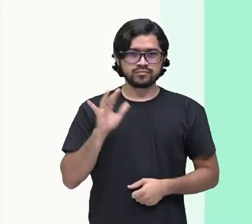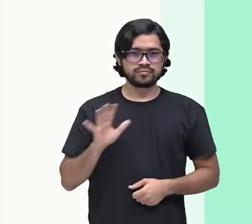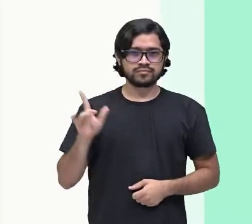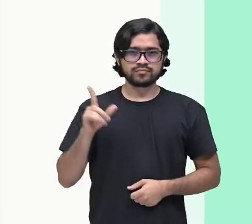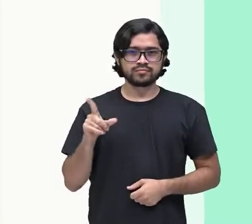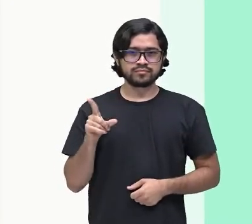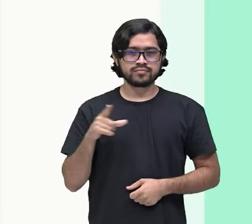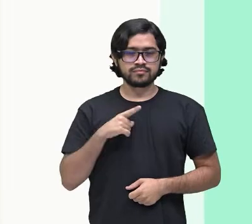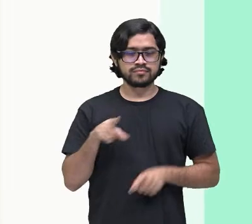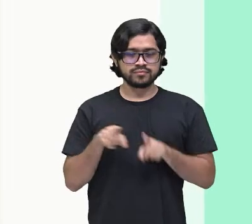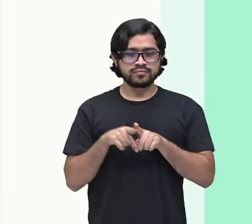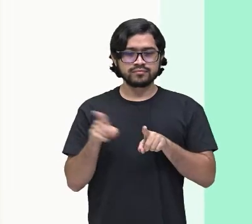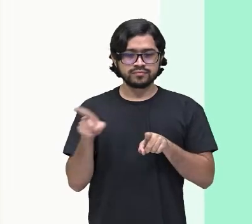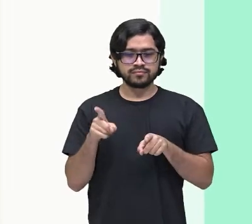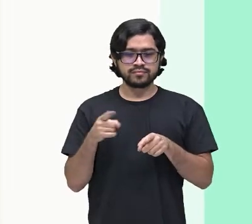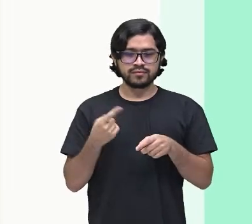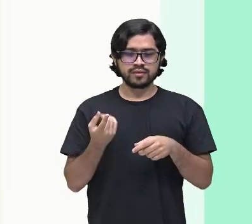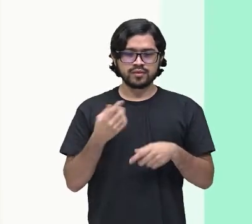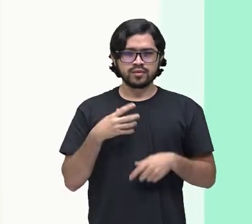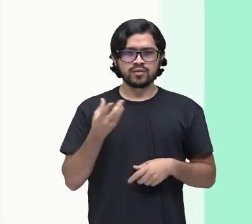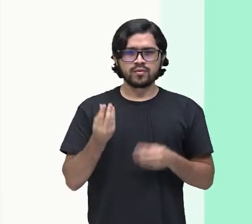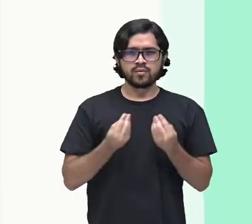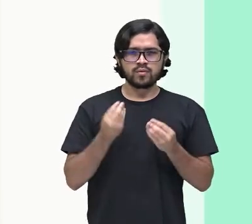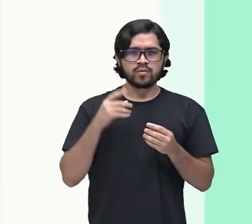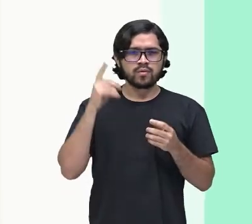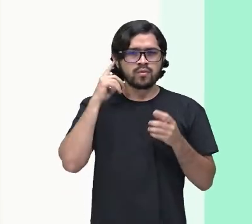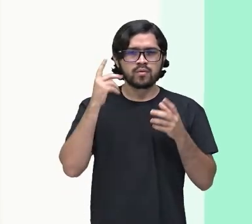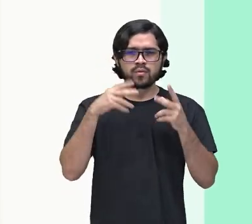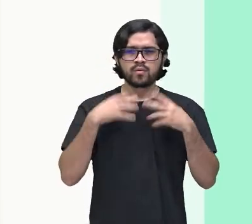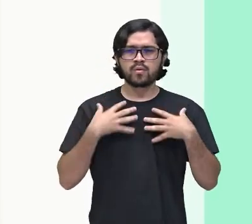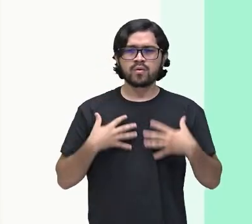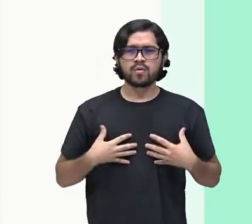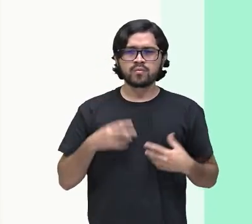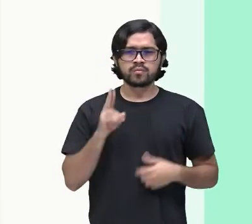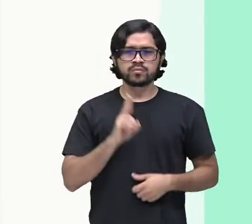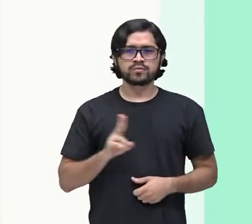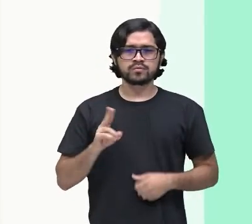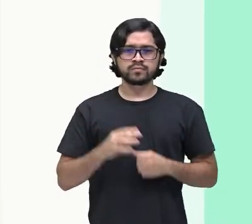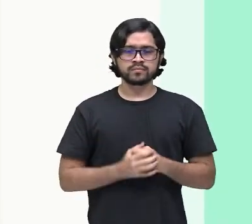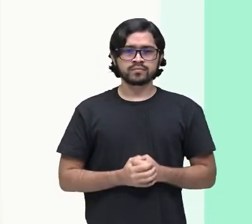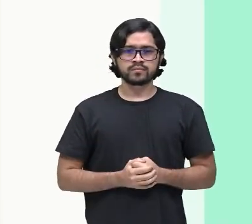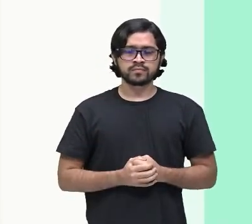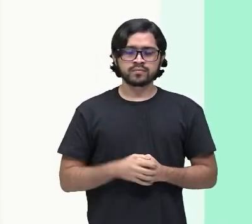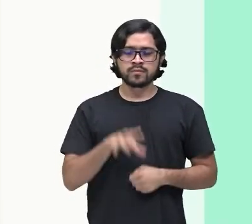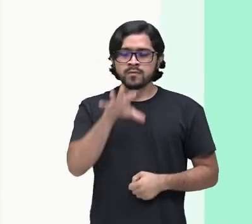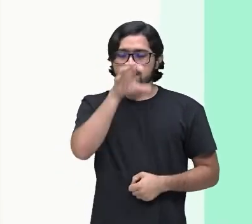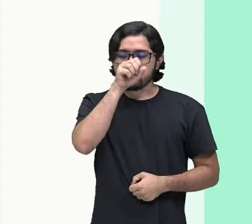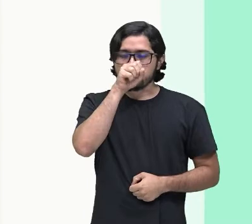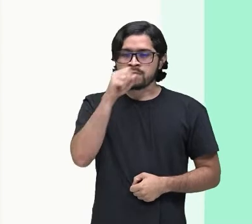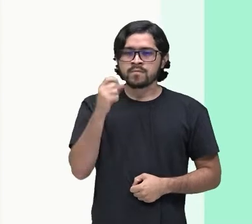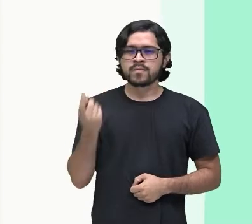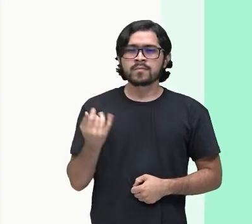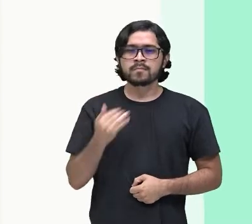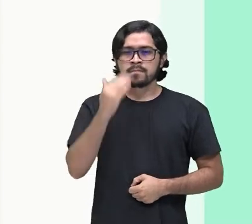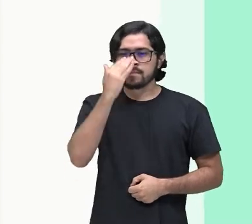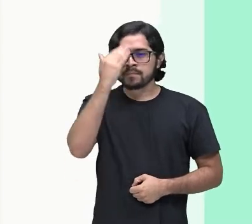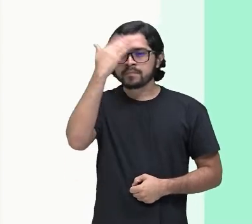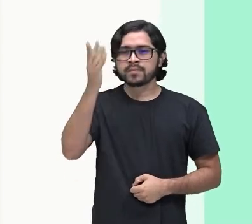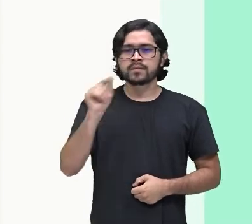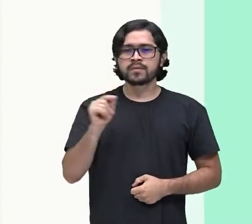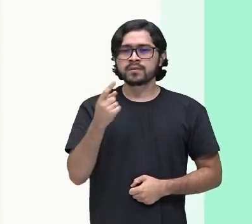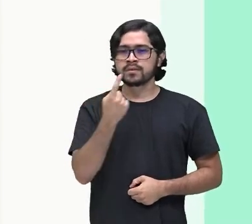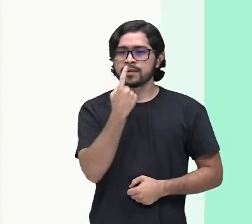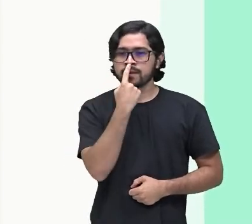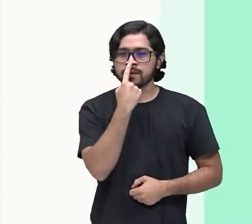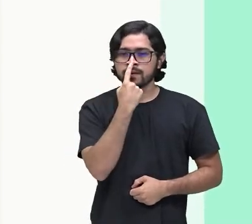órgãos responsáveis. Então nós temos aí, ó, o olfato, que tem como órgão responsável o nariz, a visão, que